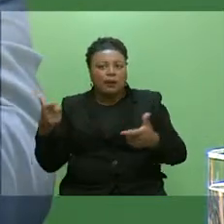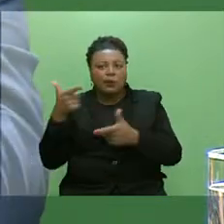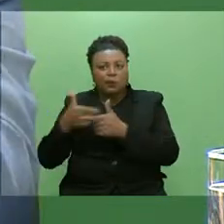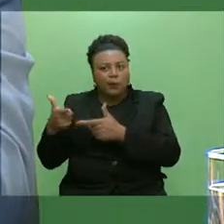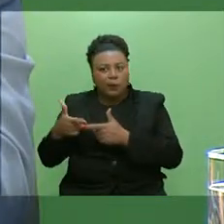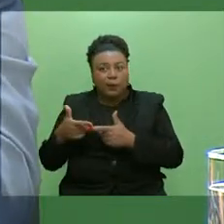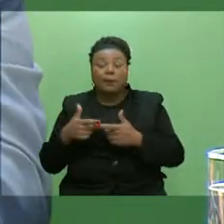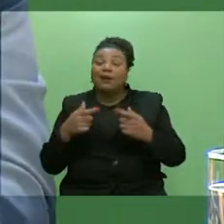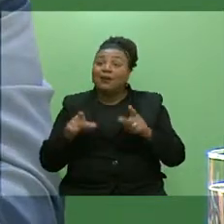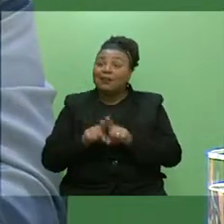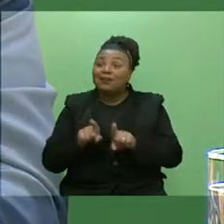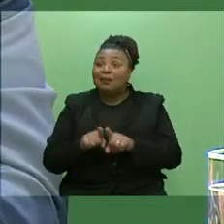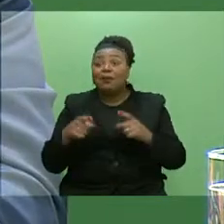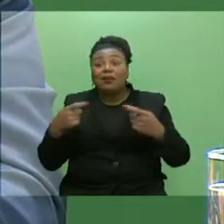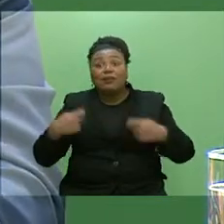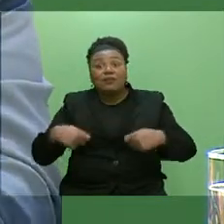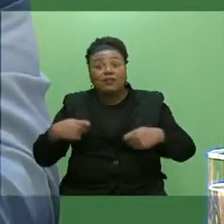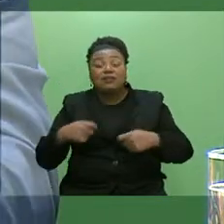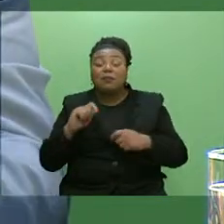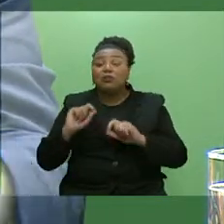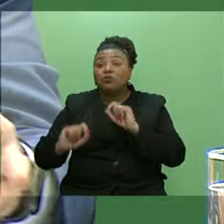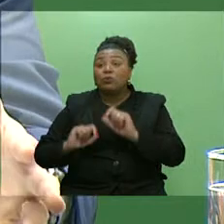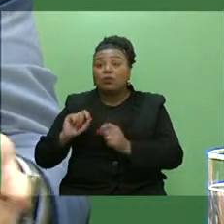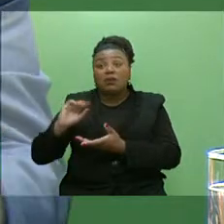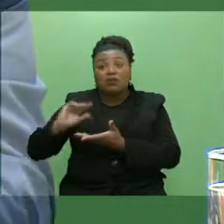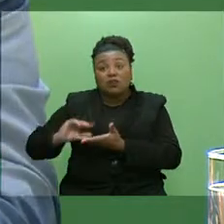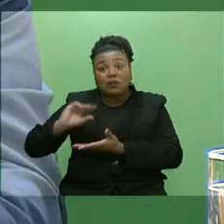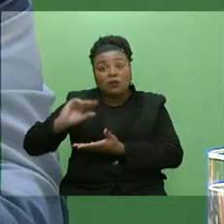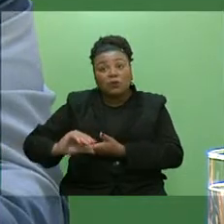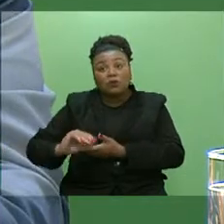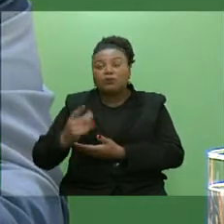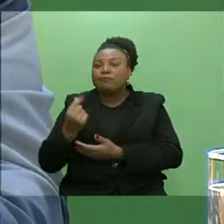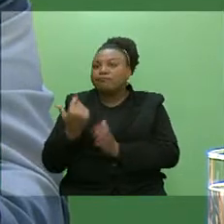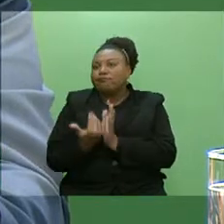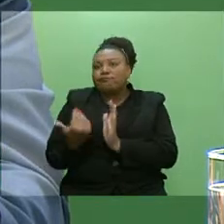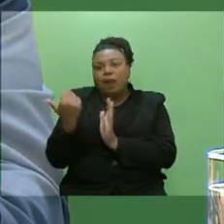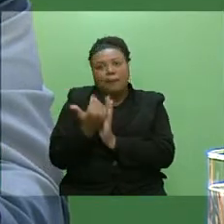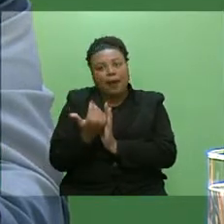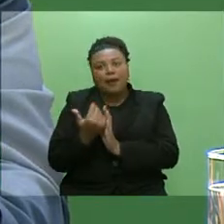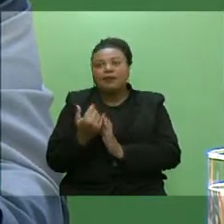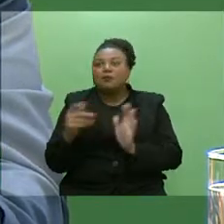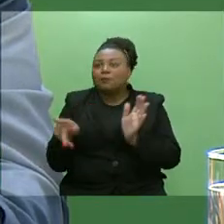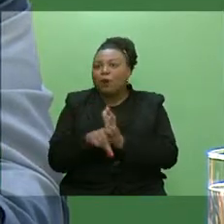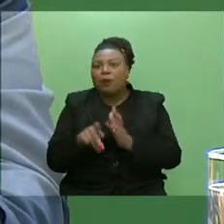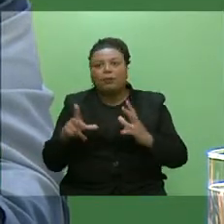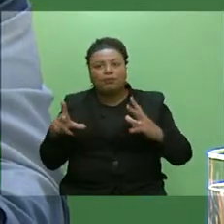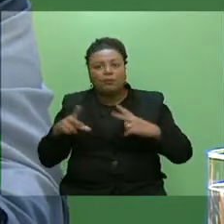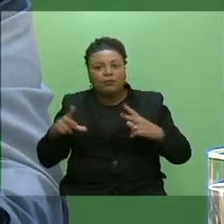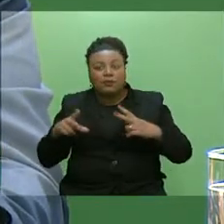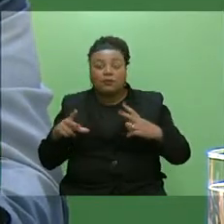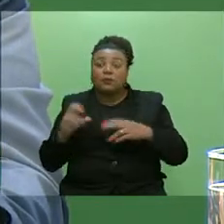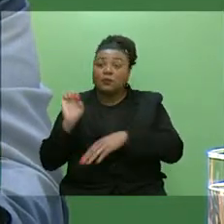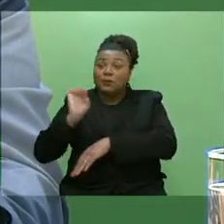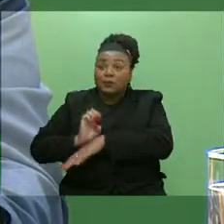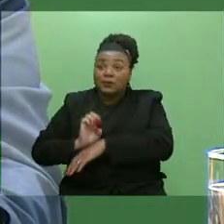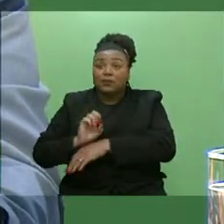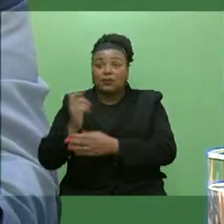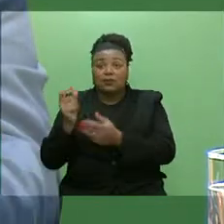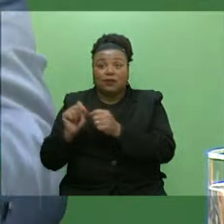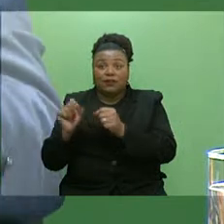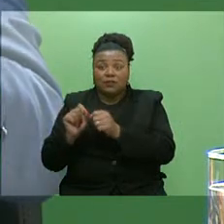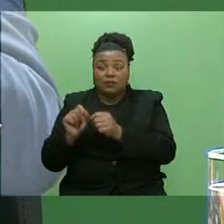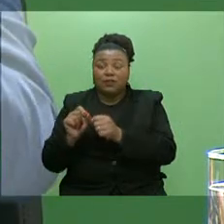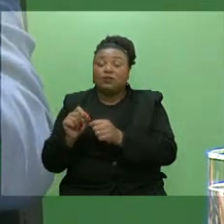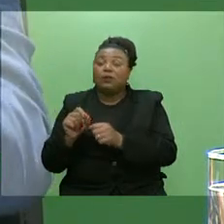e necessidade, fonte de financiamento oriunda de recursos extraordinários, como é o caso das privatizações que o Estado neste ano está